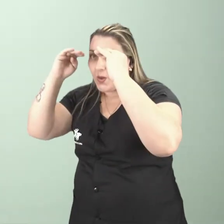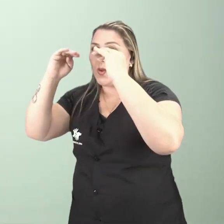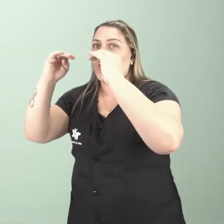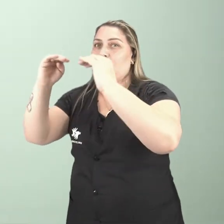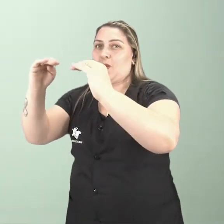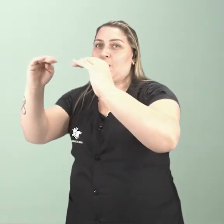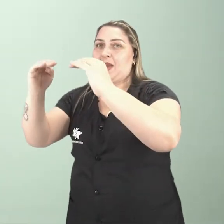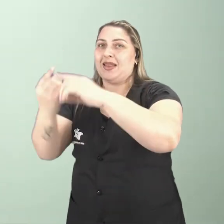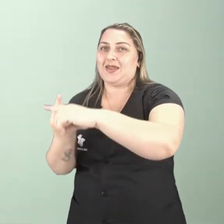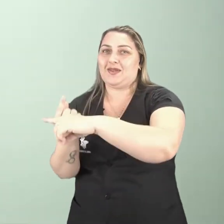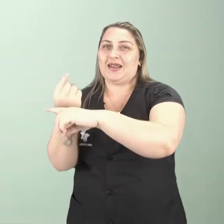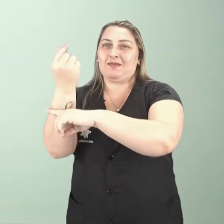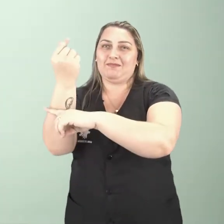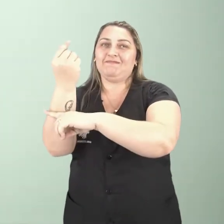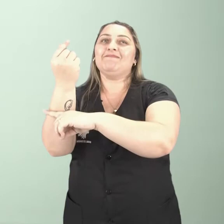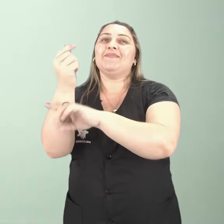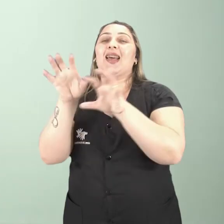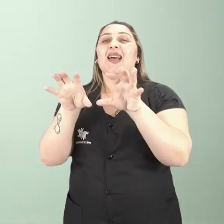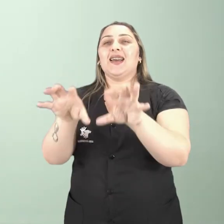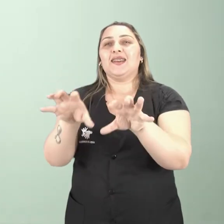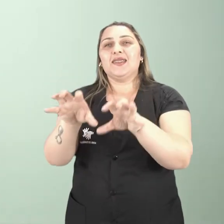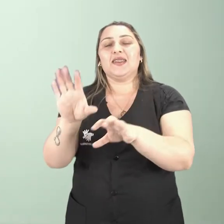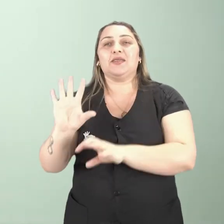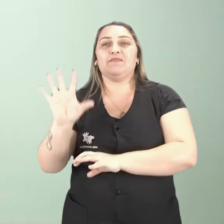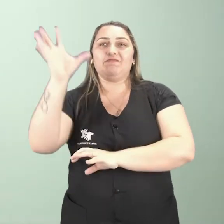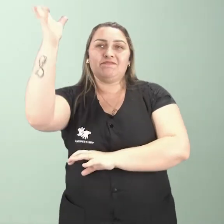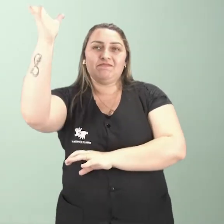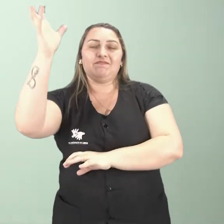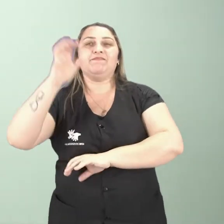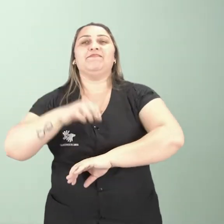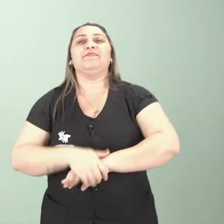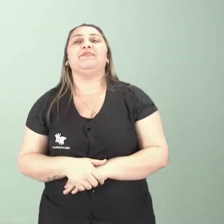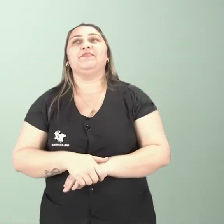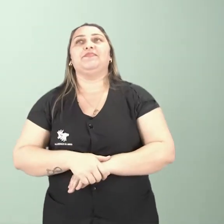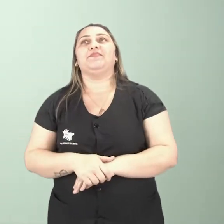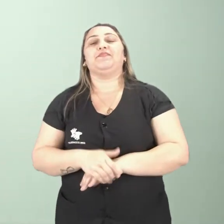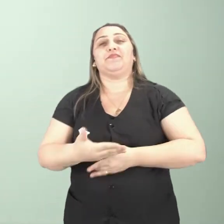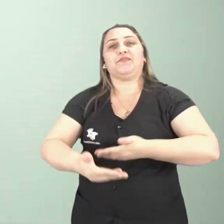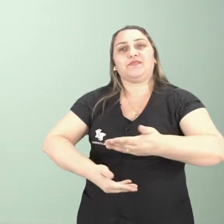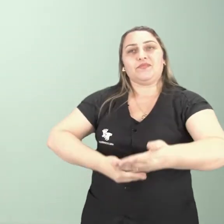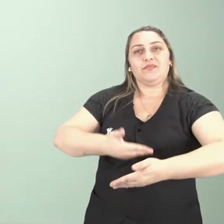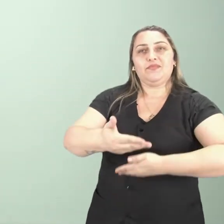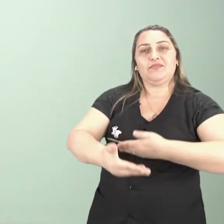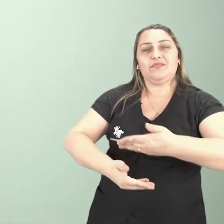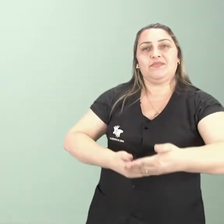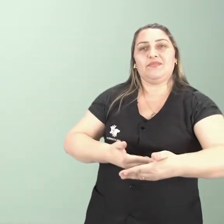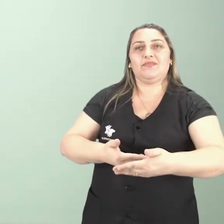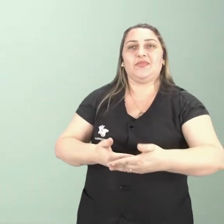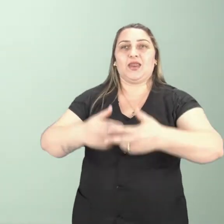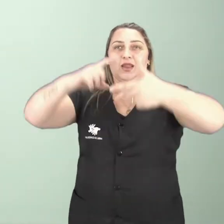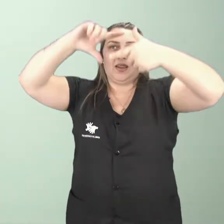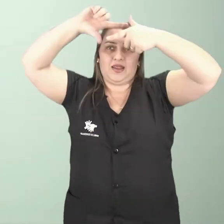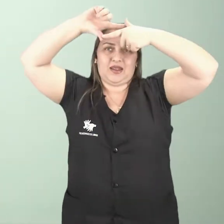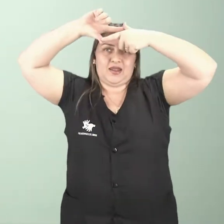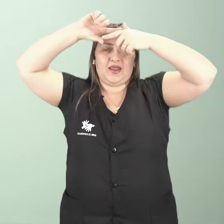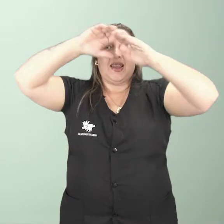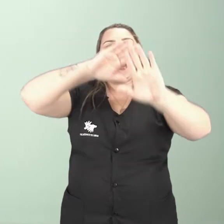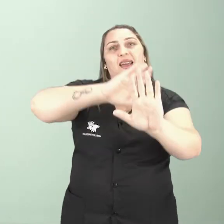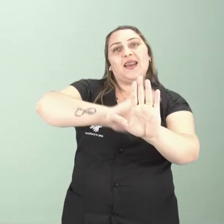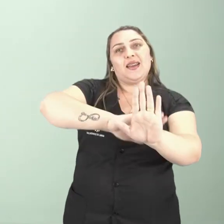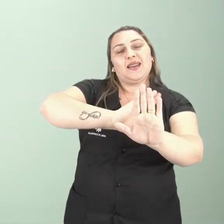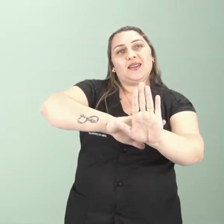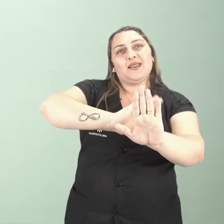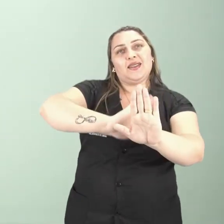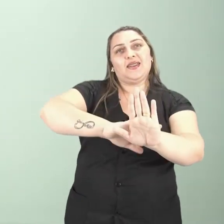classe subalterna. Então, é assim que funciona a questão dessa relação entre a alienação, a